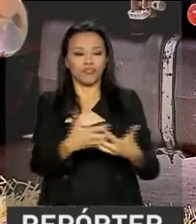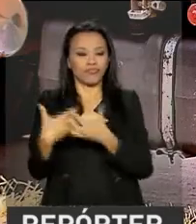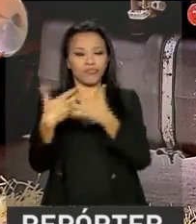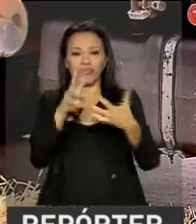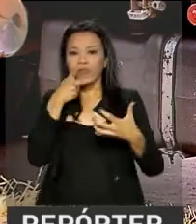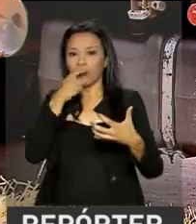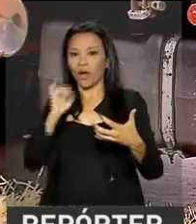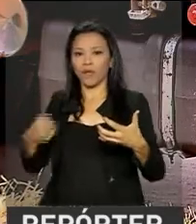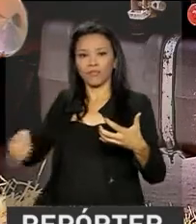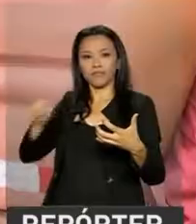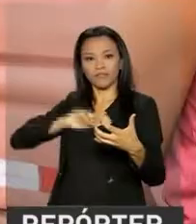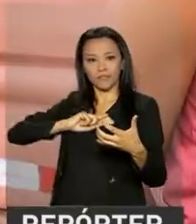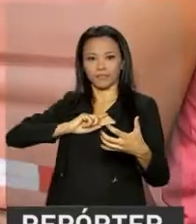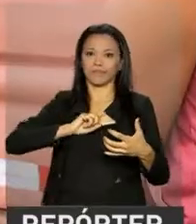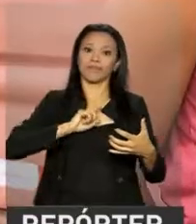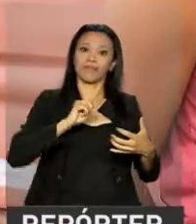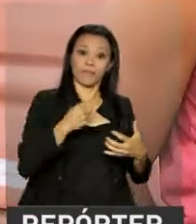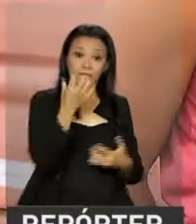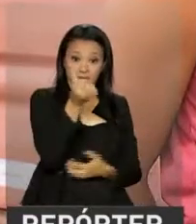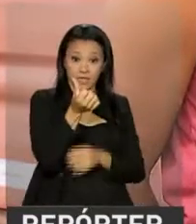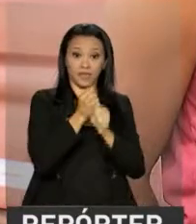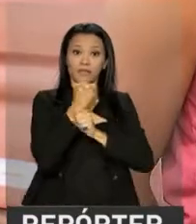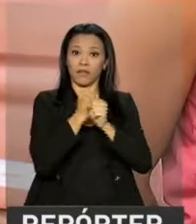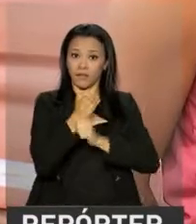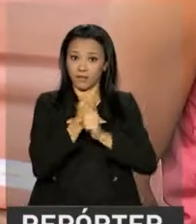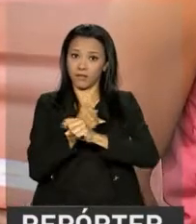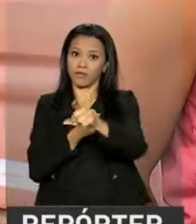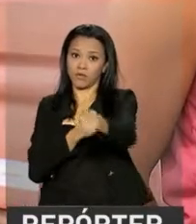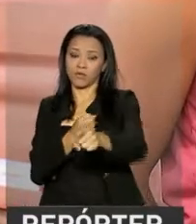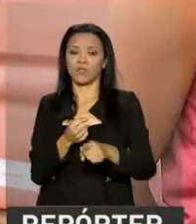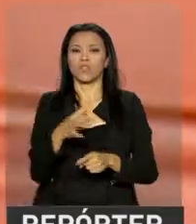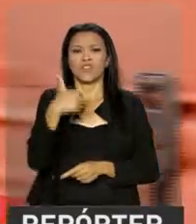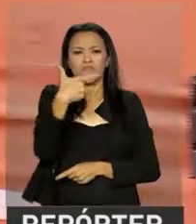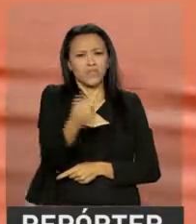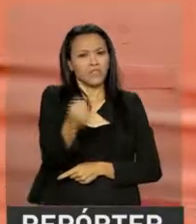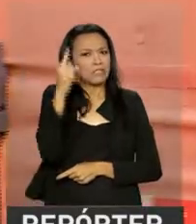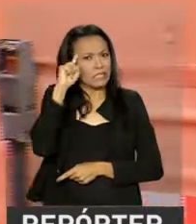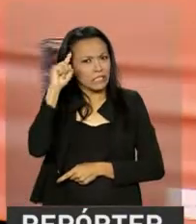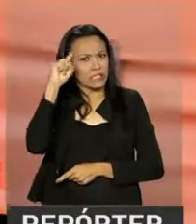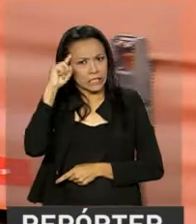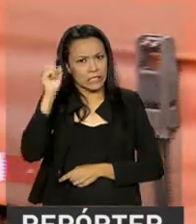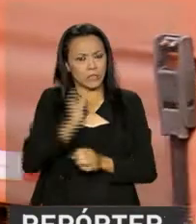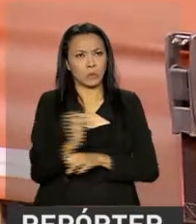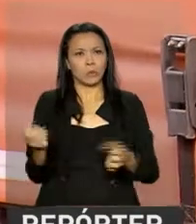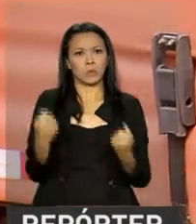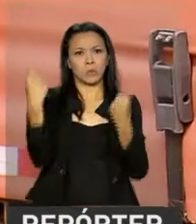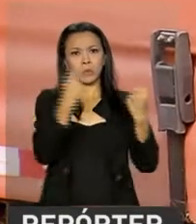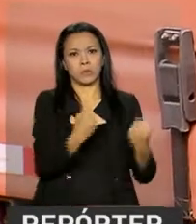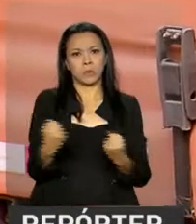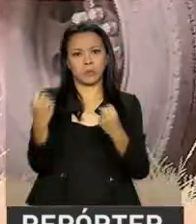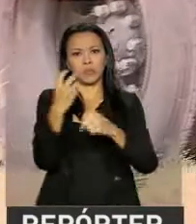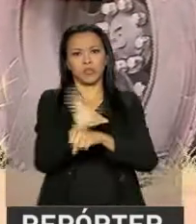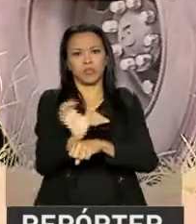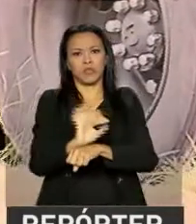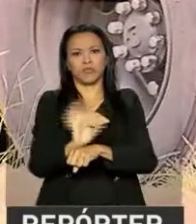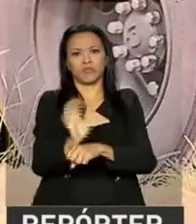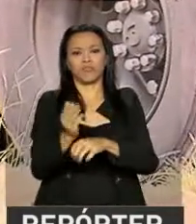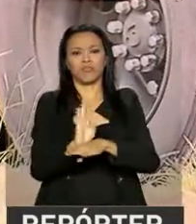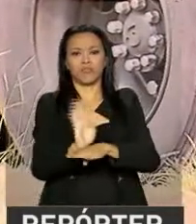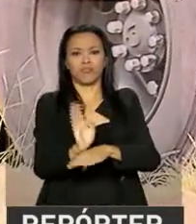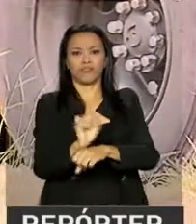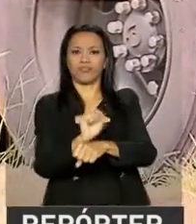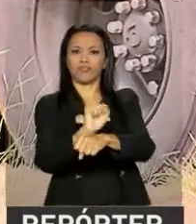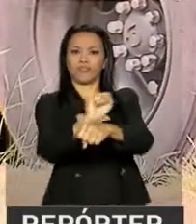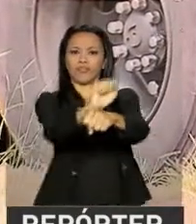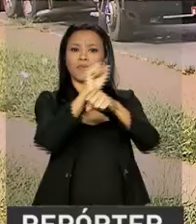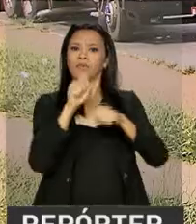há seis anos ele chega a passar 20 dias por mês transportando cargas pelo país apesar do amor